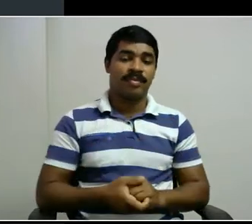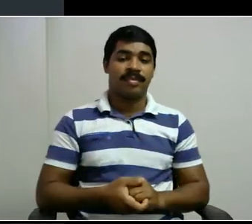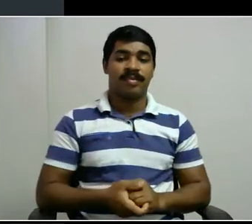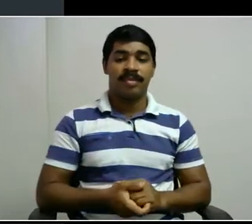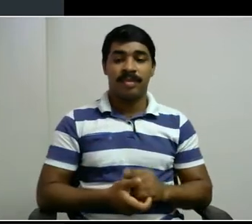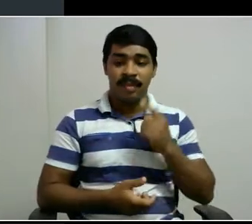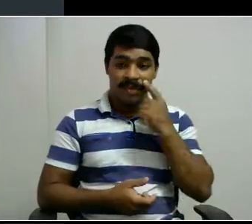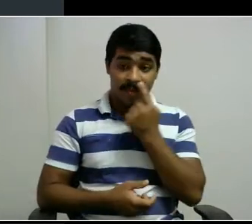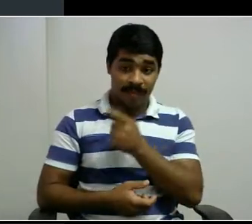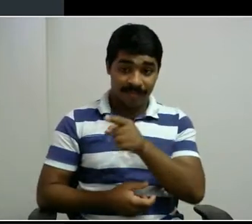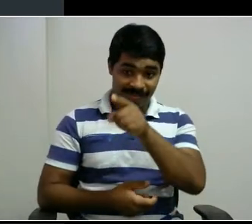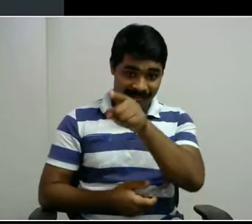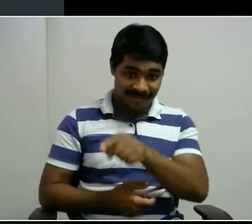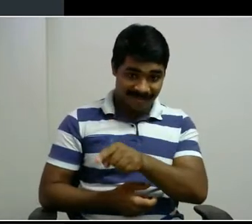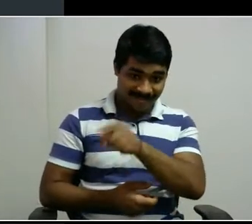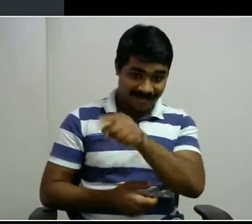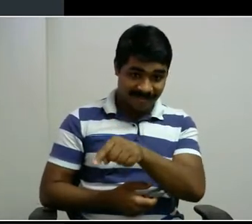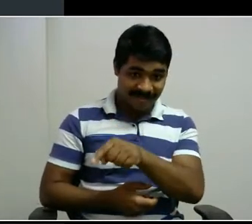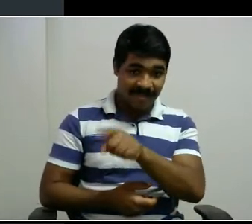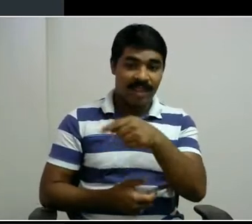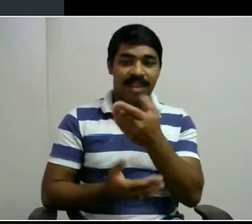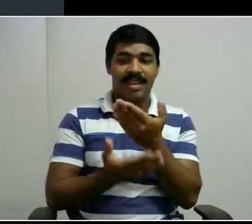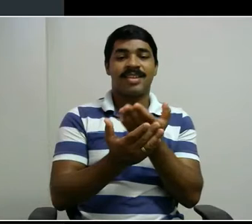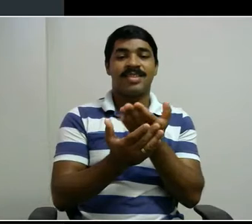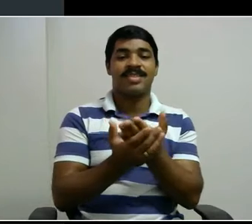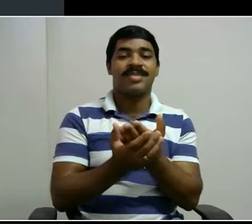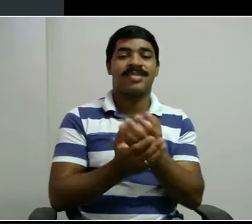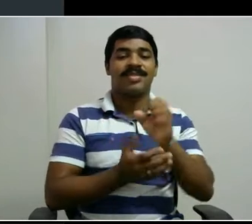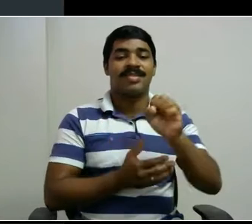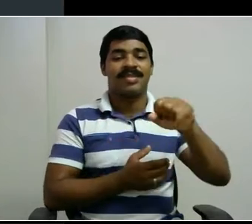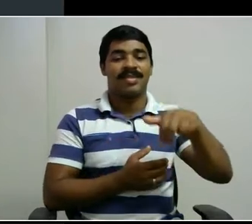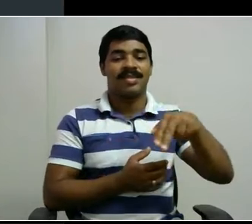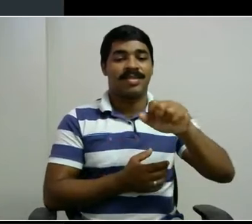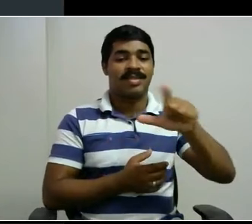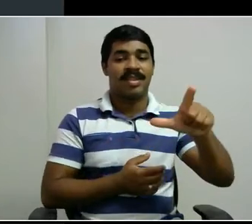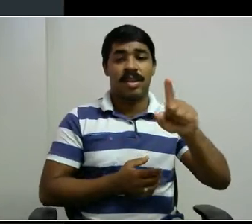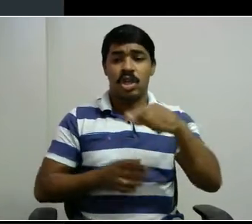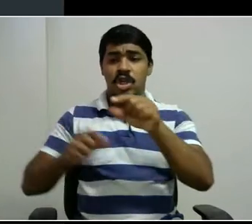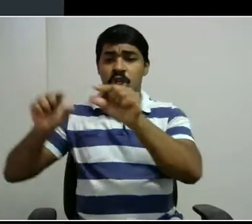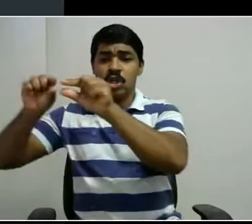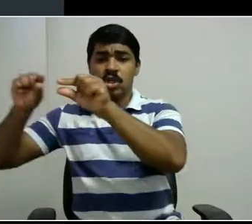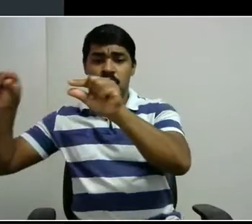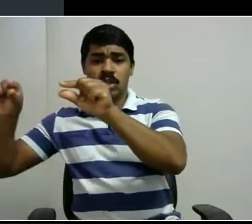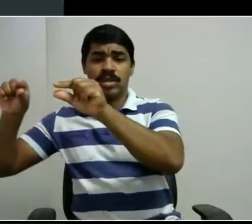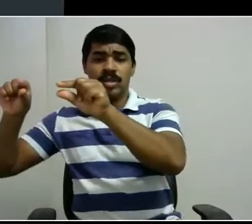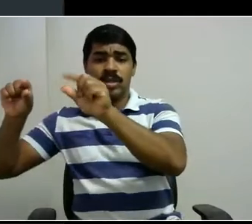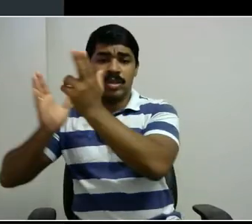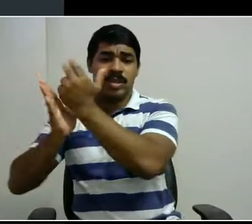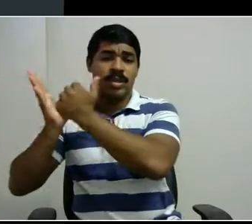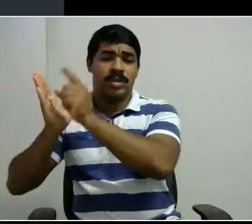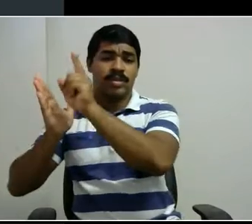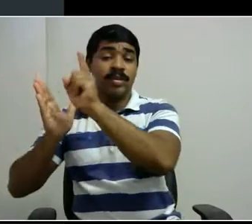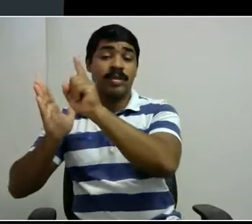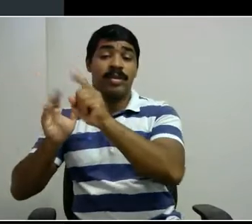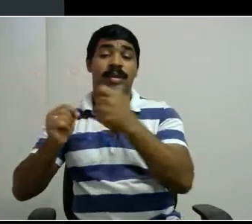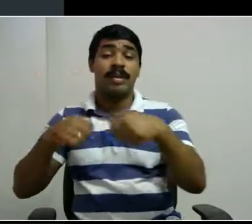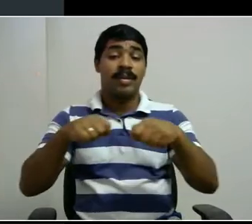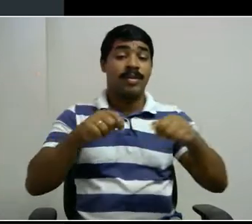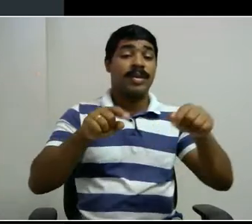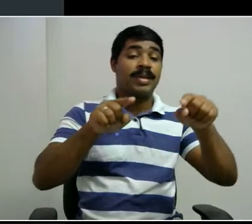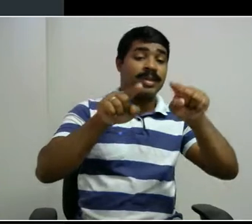é fazer o estudo do sinal, tá? Fazer o estudo do sinal não é só fazer esse desenho aqui, não. Fazer o estudo do sinal é fazer essa